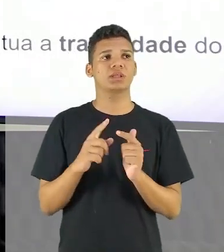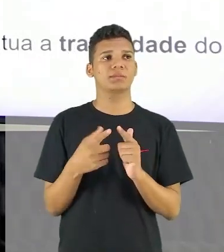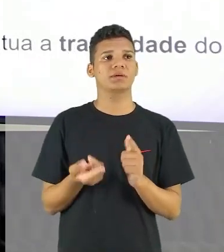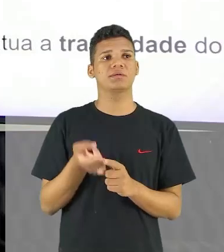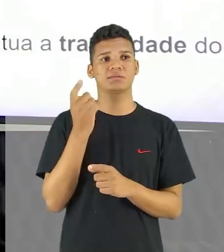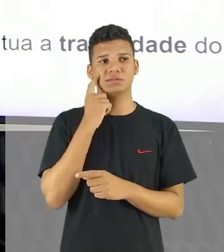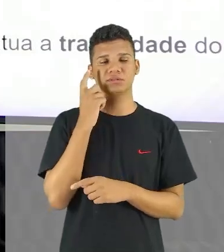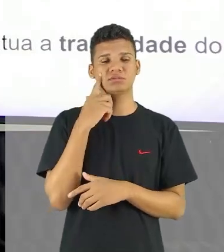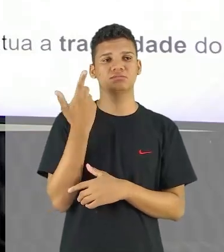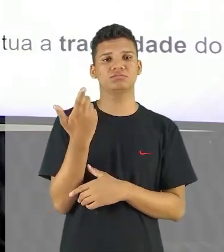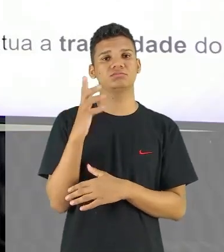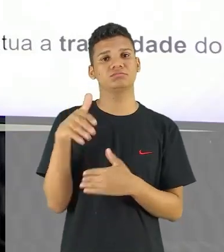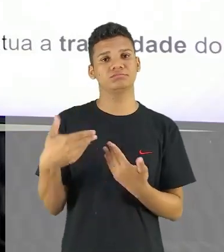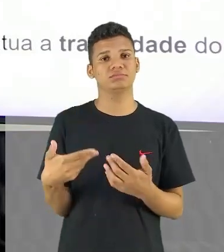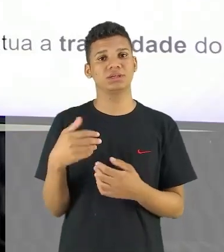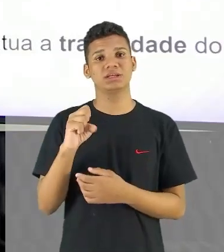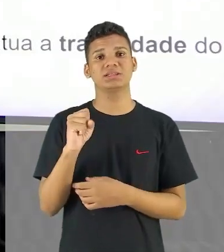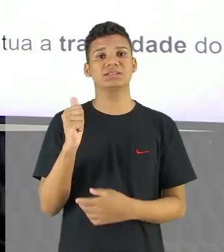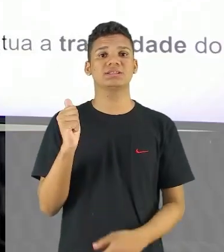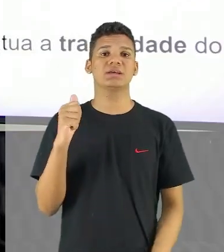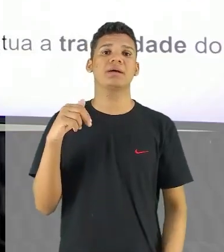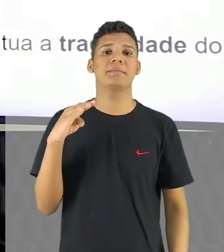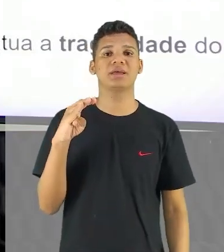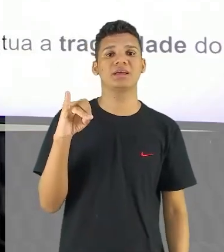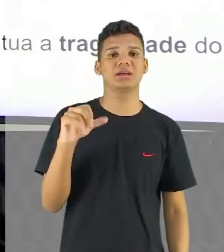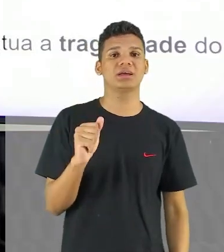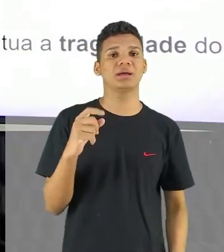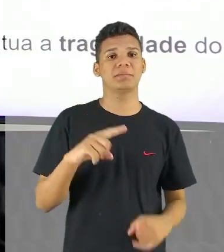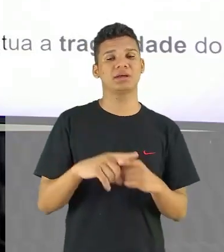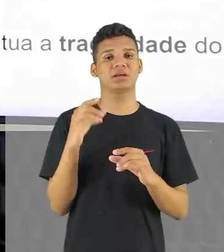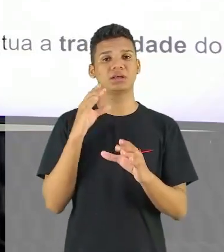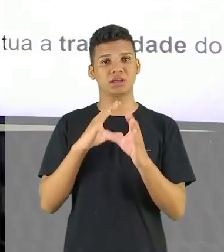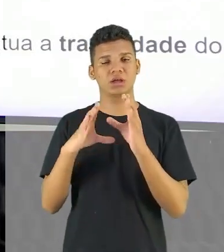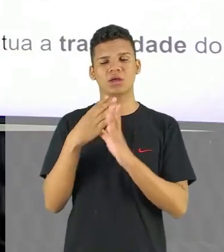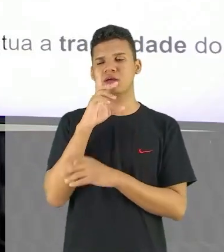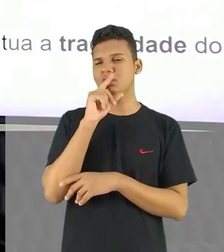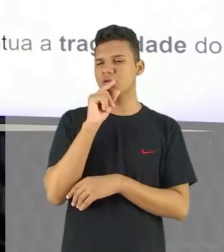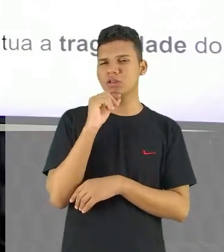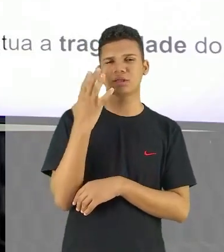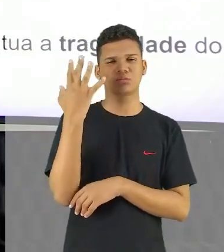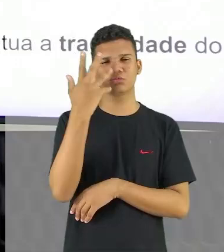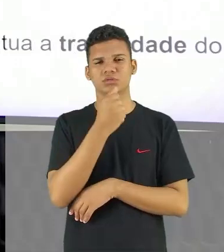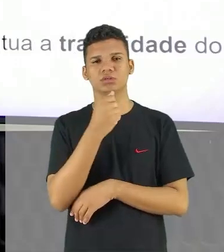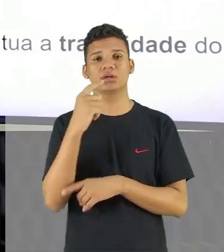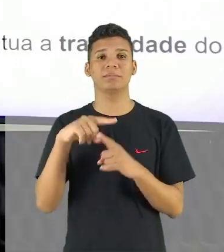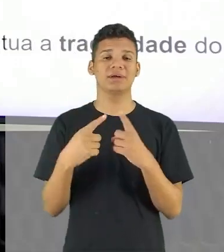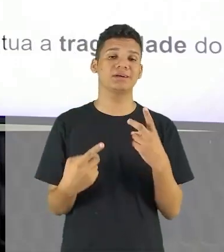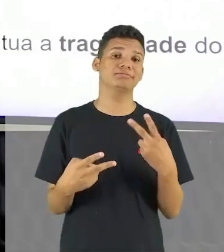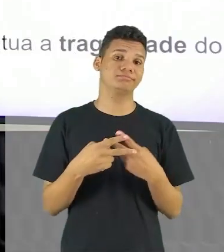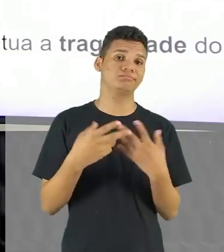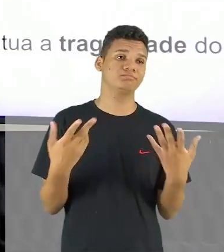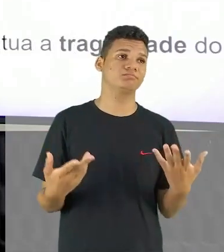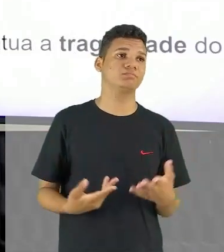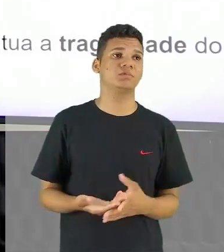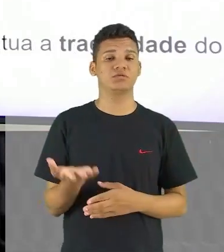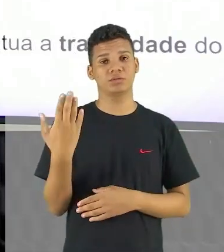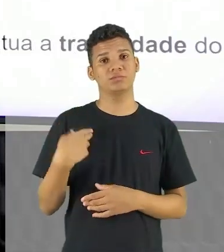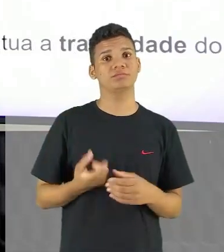neles. Aqui é sabiá. É um pássaro que canta muito bonito, inclusive, mas eles ficam engaiolados, os bichinhos. Então, vamos aqui,